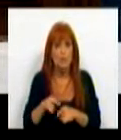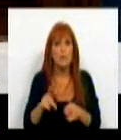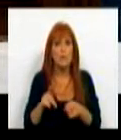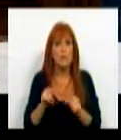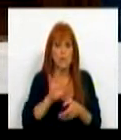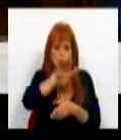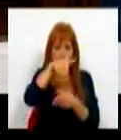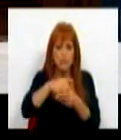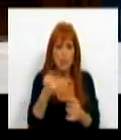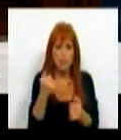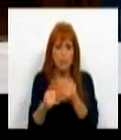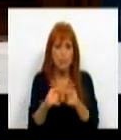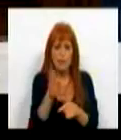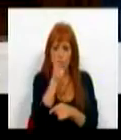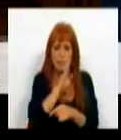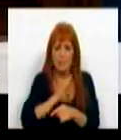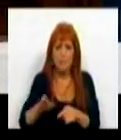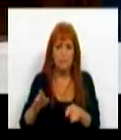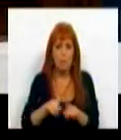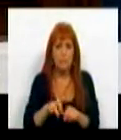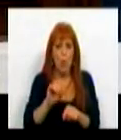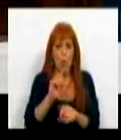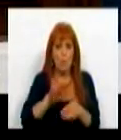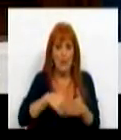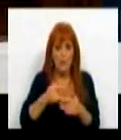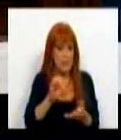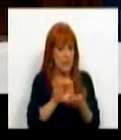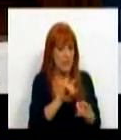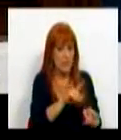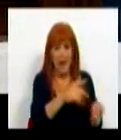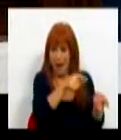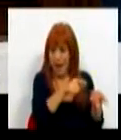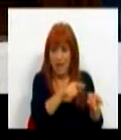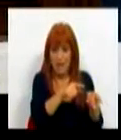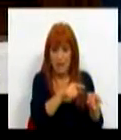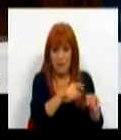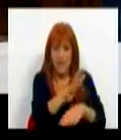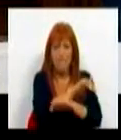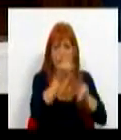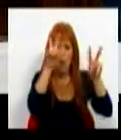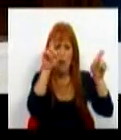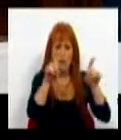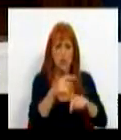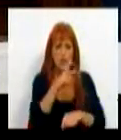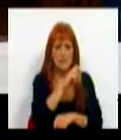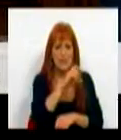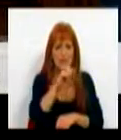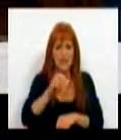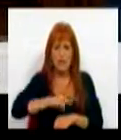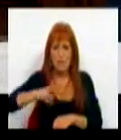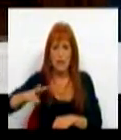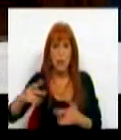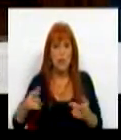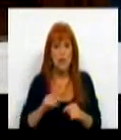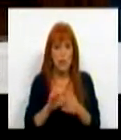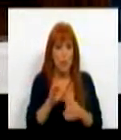para incorporar riscos de execução ao plano de capitalização. É daí que vem a folga, digamos assim, dos 300 milhões. Portanto,